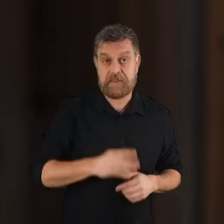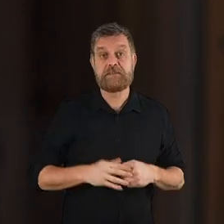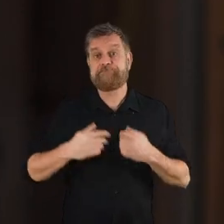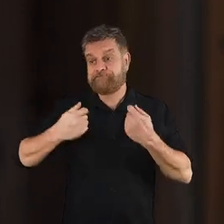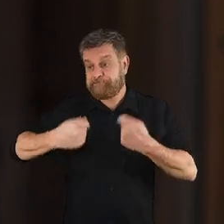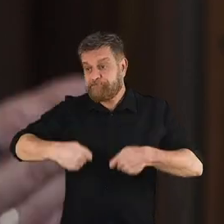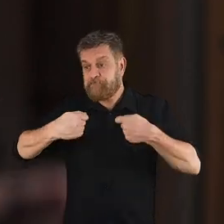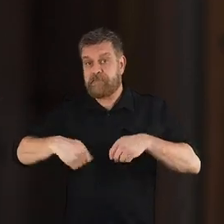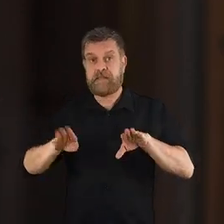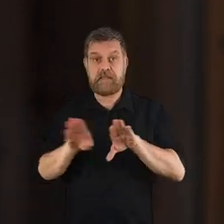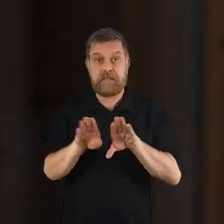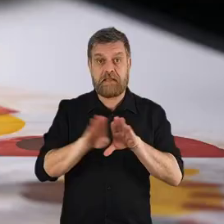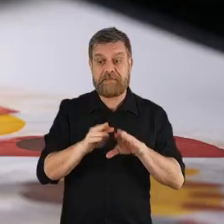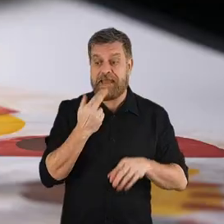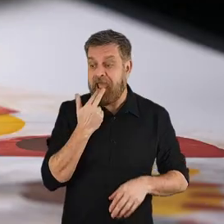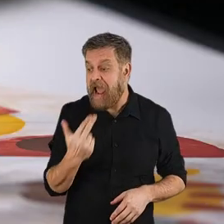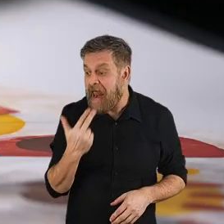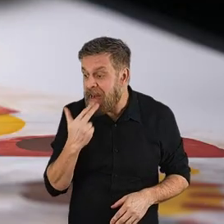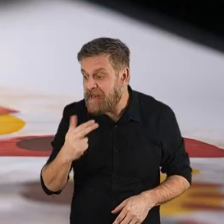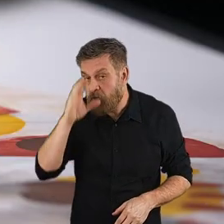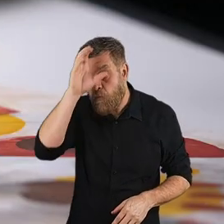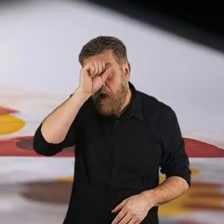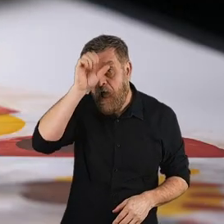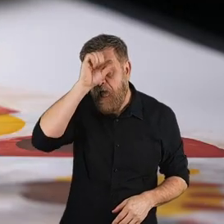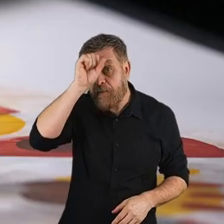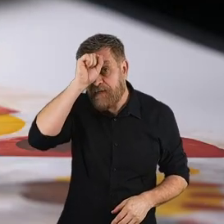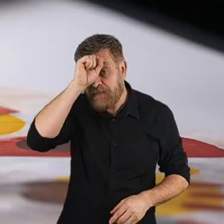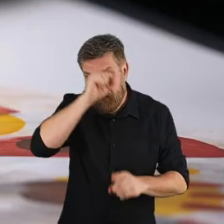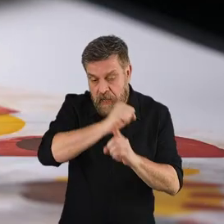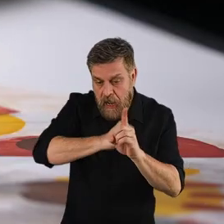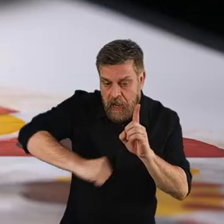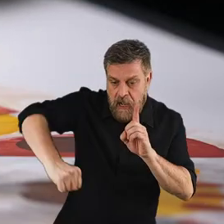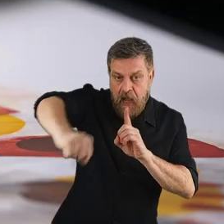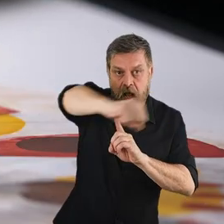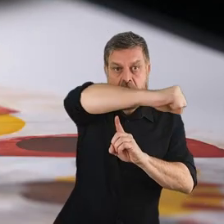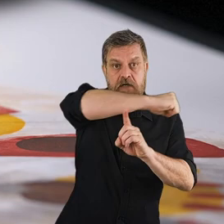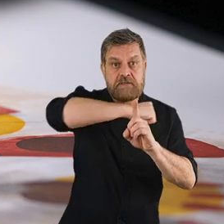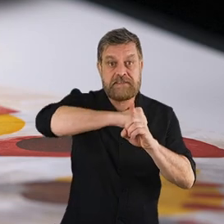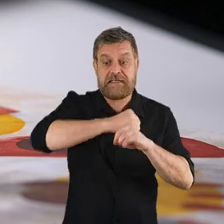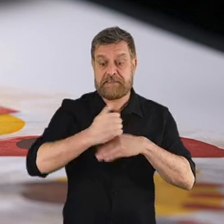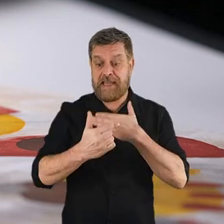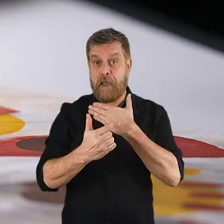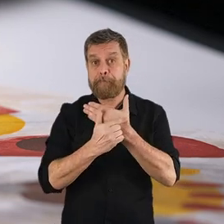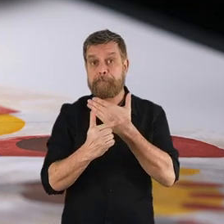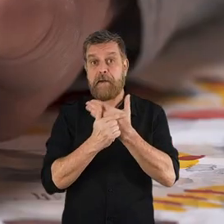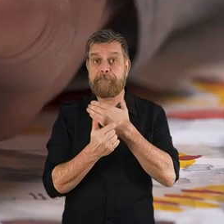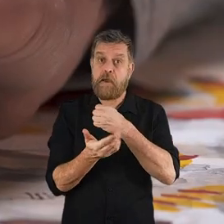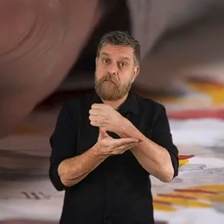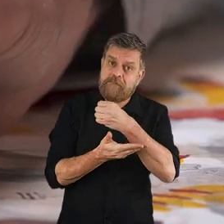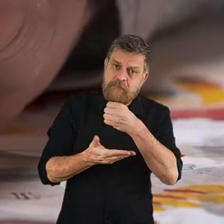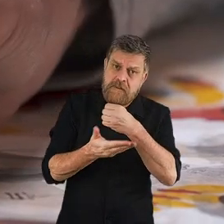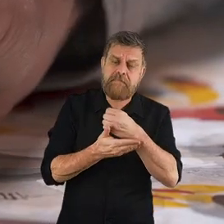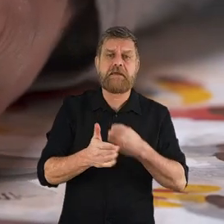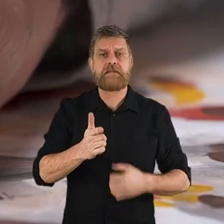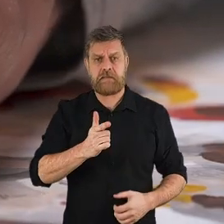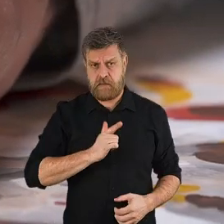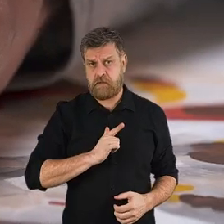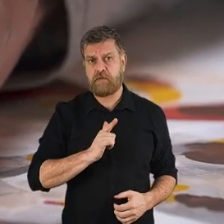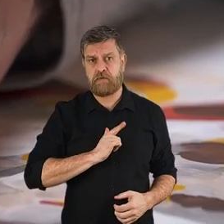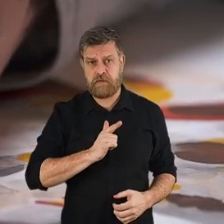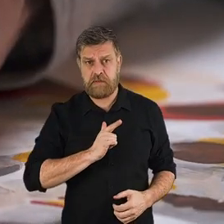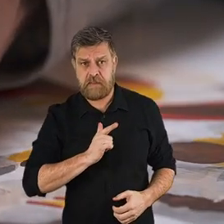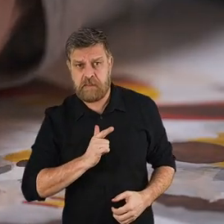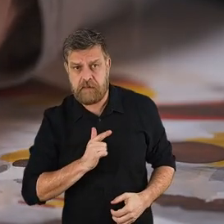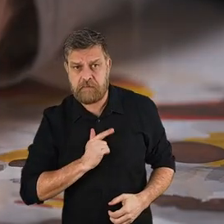precisar aprender o idioma. Então, a sociedade civil, ela tem um papel fundamental, tanto